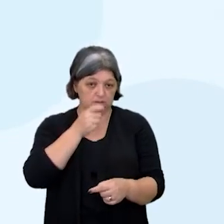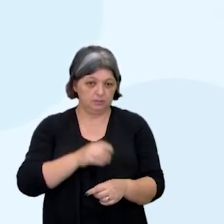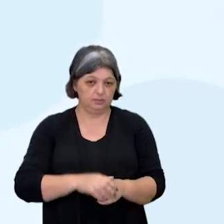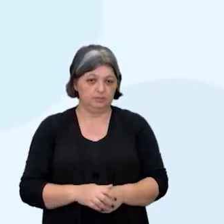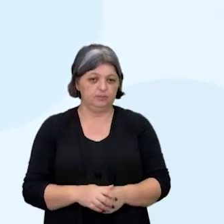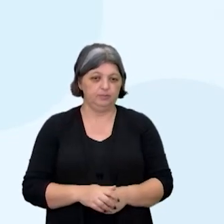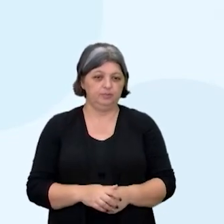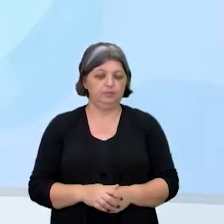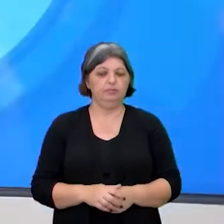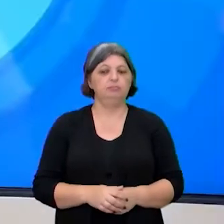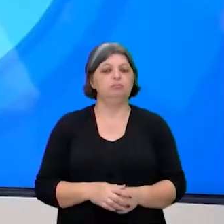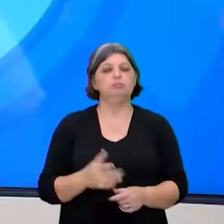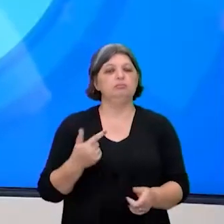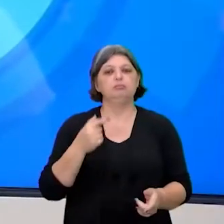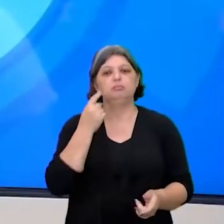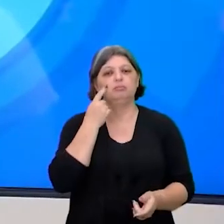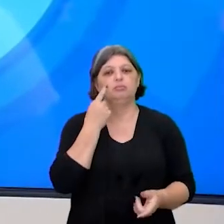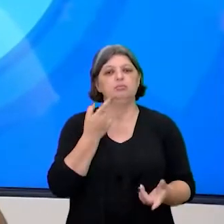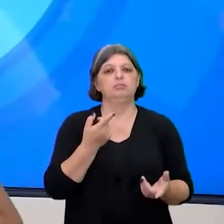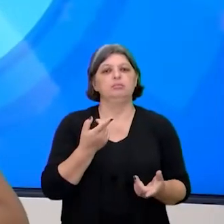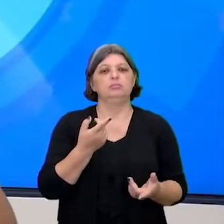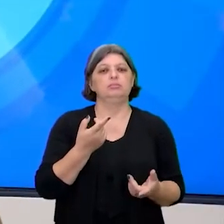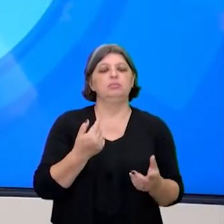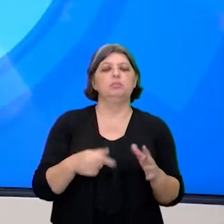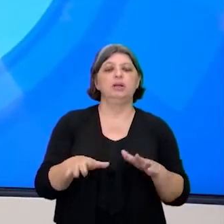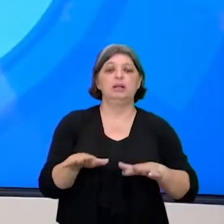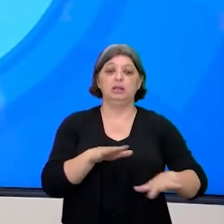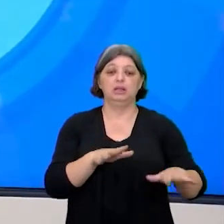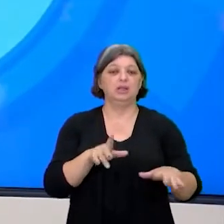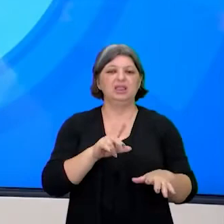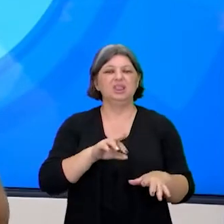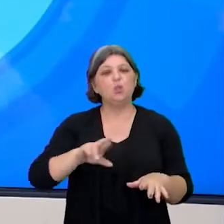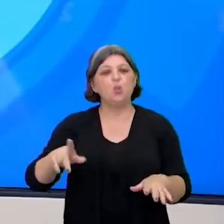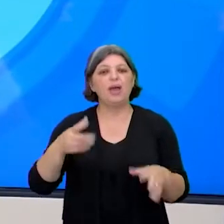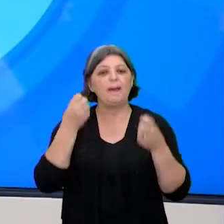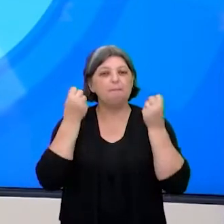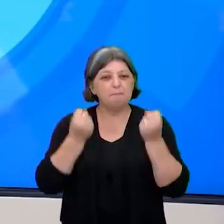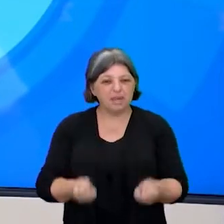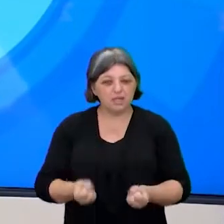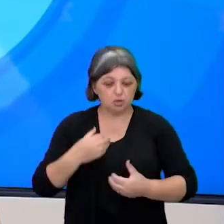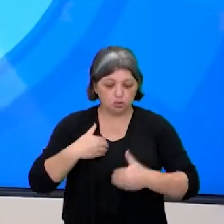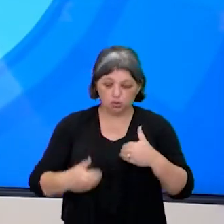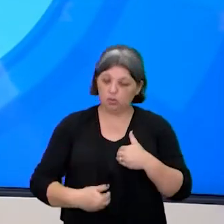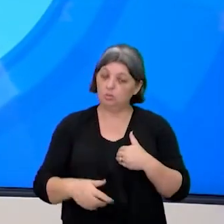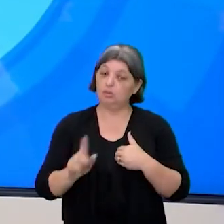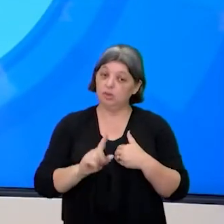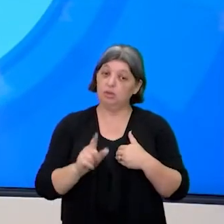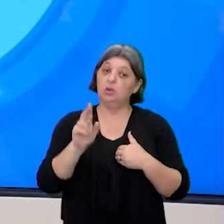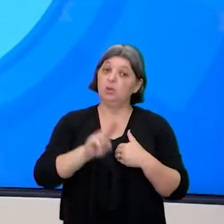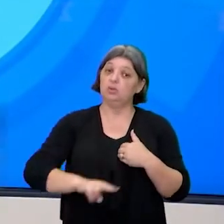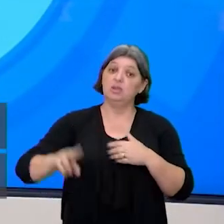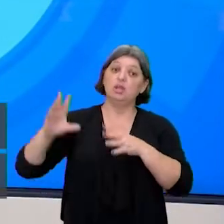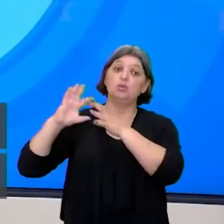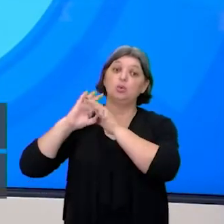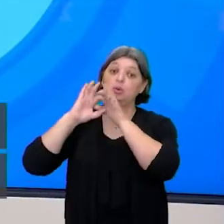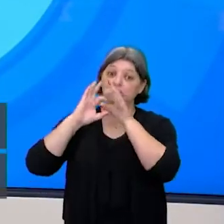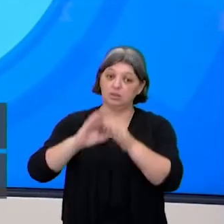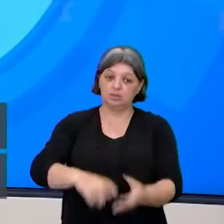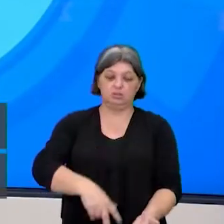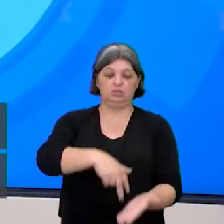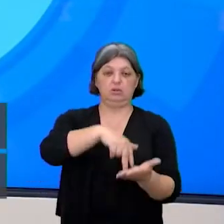é o peso físico nesse contexto, nós estamos falando do peso ali usado no contexto da firmeza e